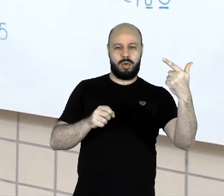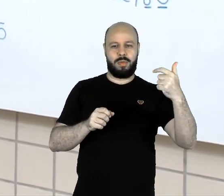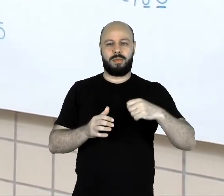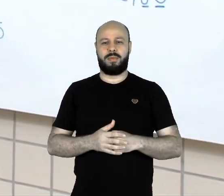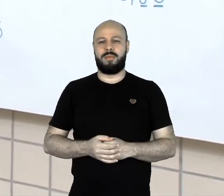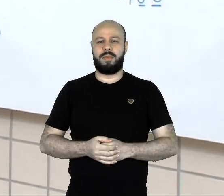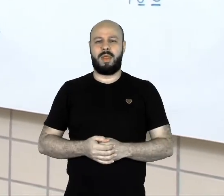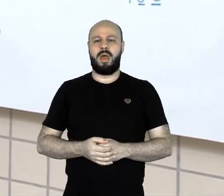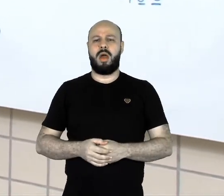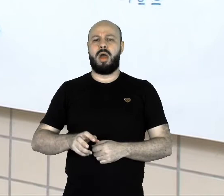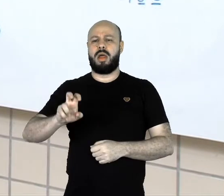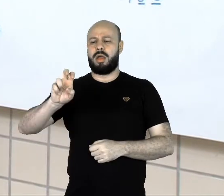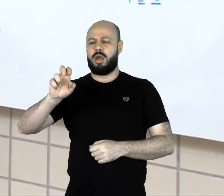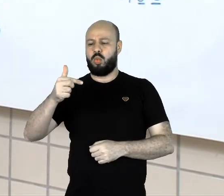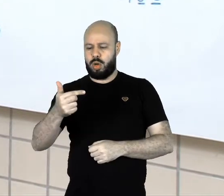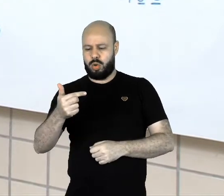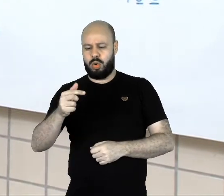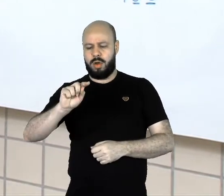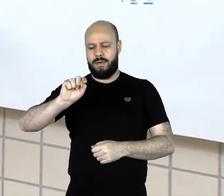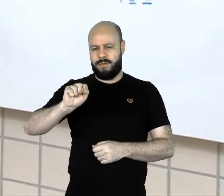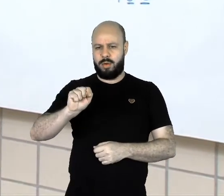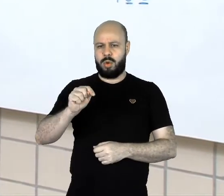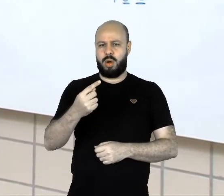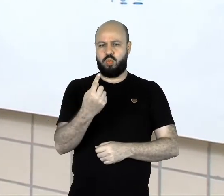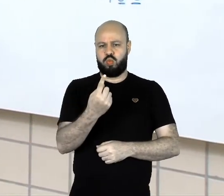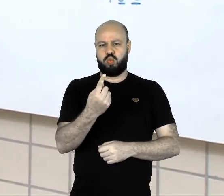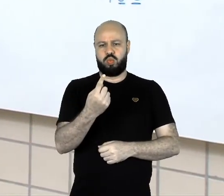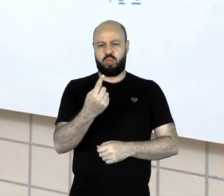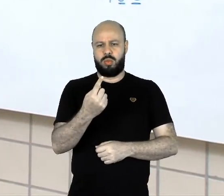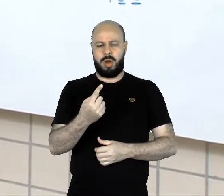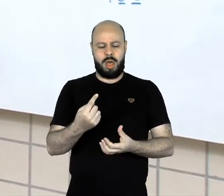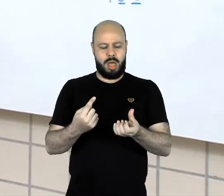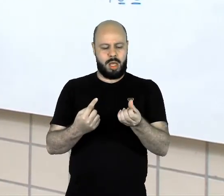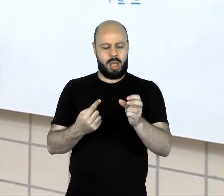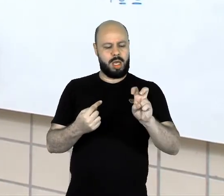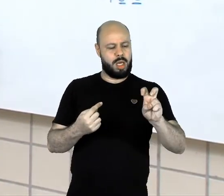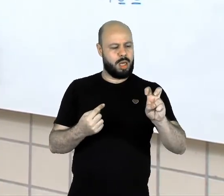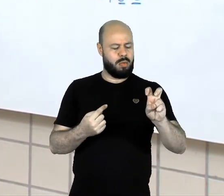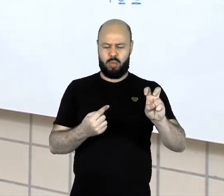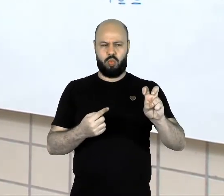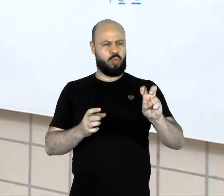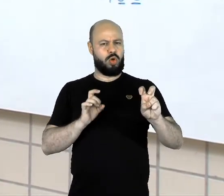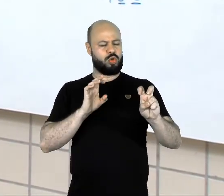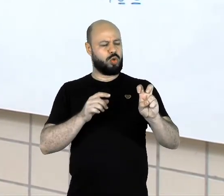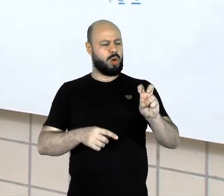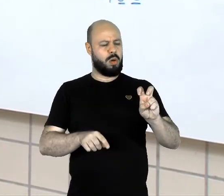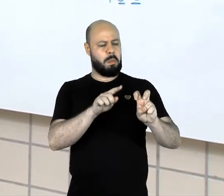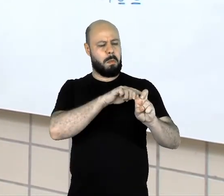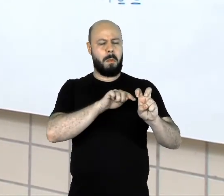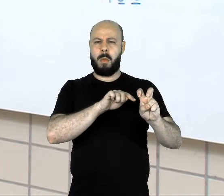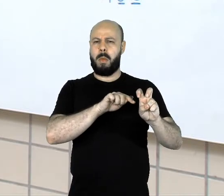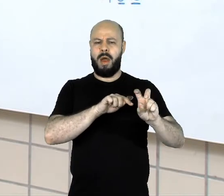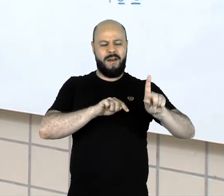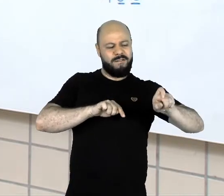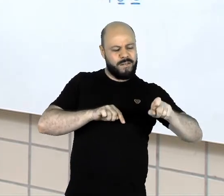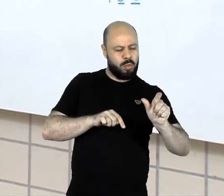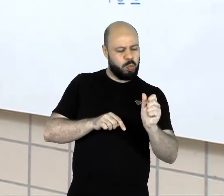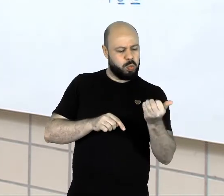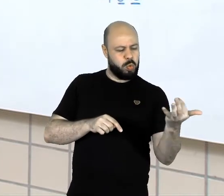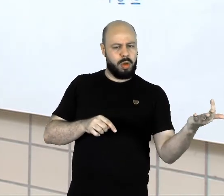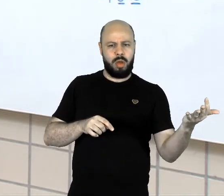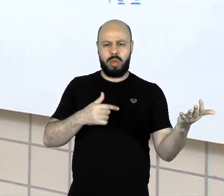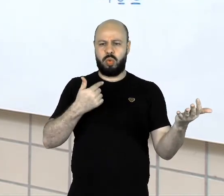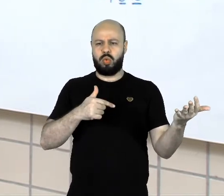inteira, 52. E a parte decimal, 1? Esse número aqui só tem a parte inteira, não tem parte decimal.